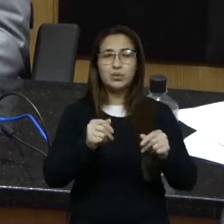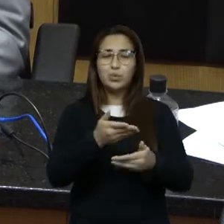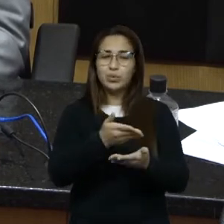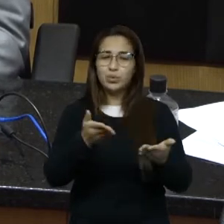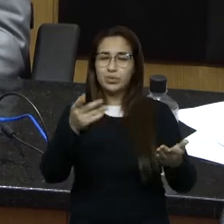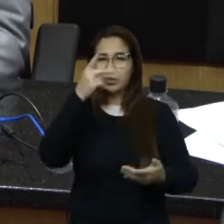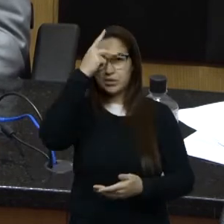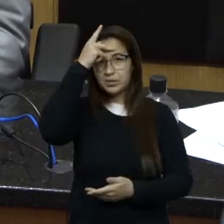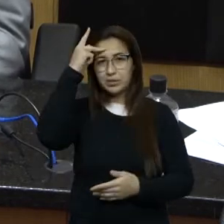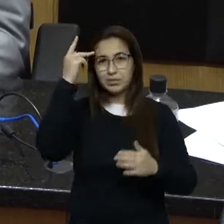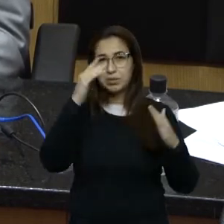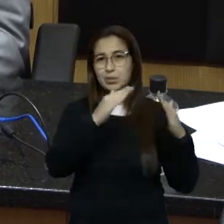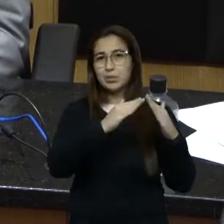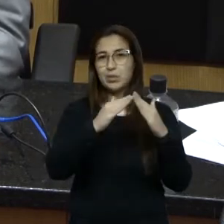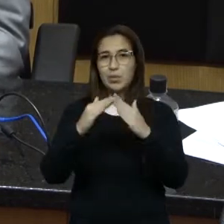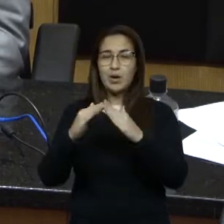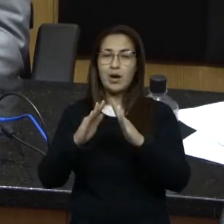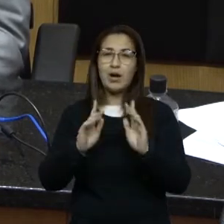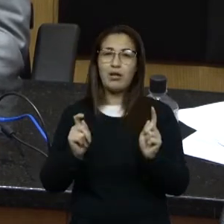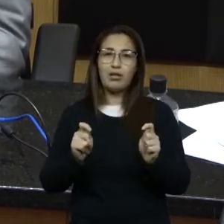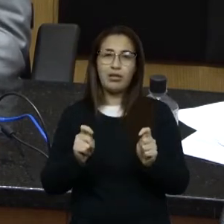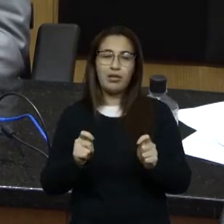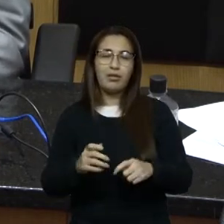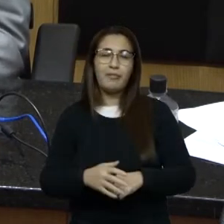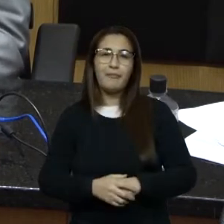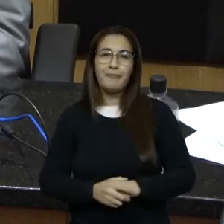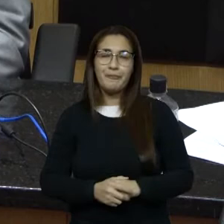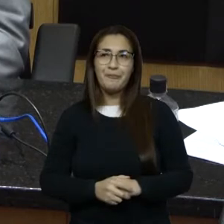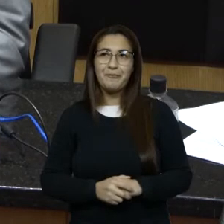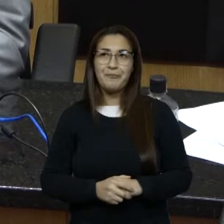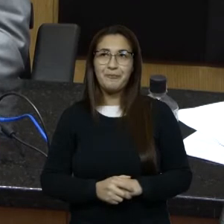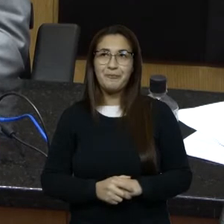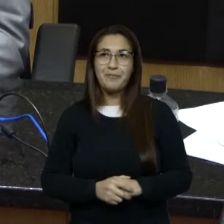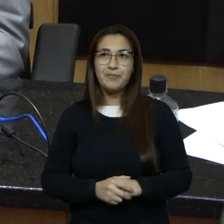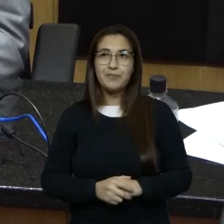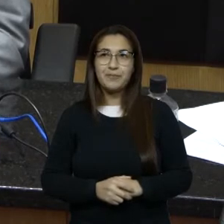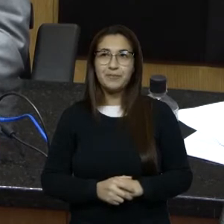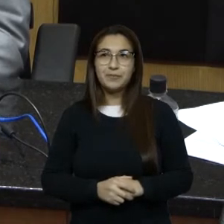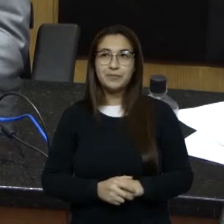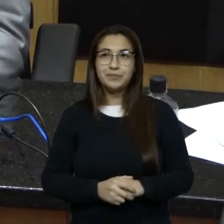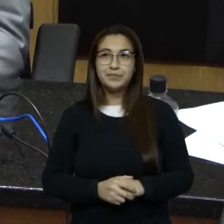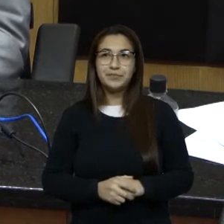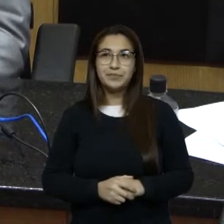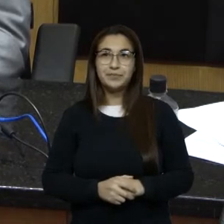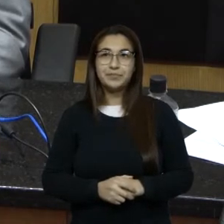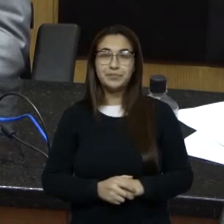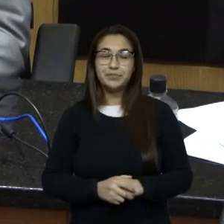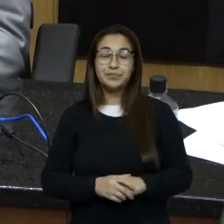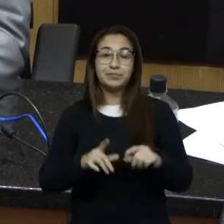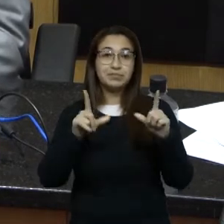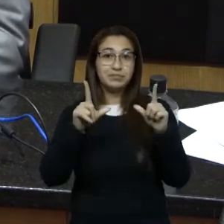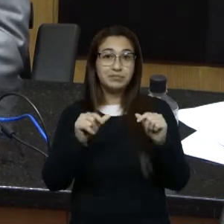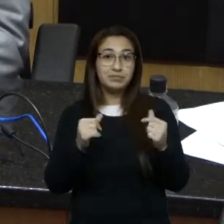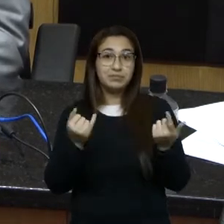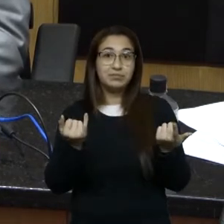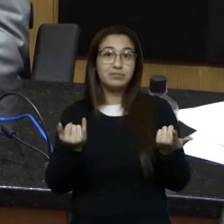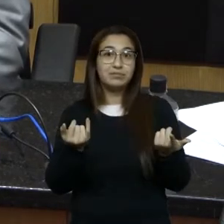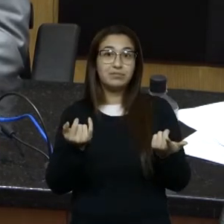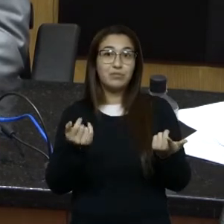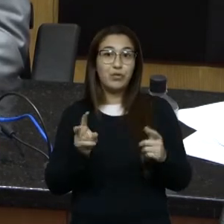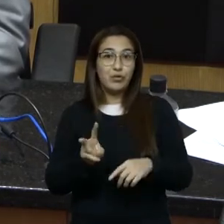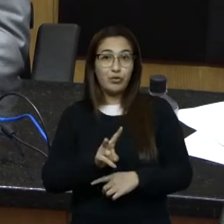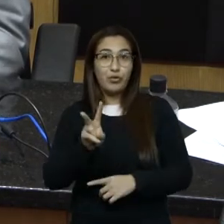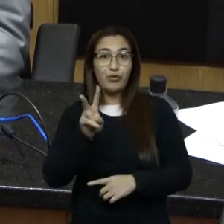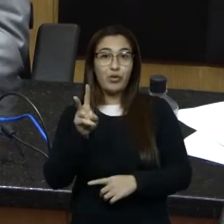casas em todos os cantos é de nosso estado e vibrando também com a redução do preço